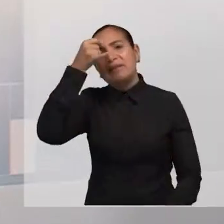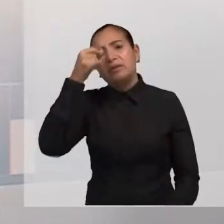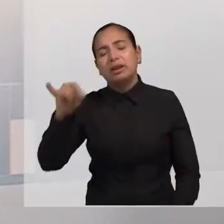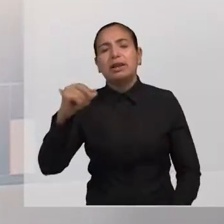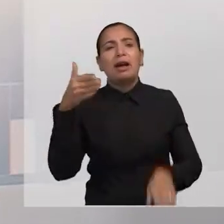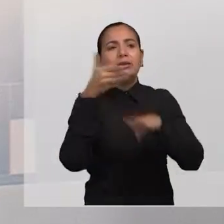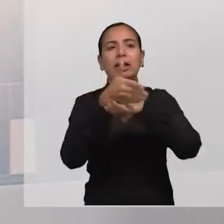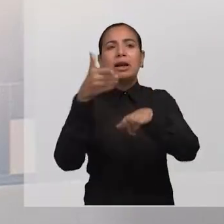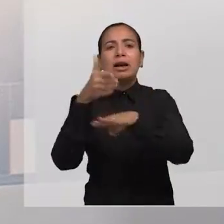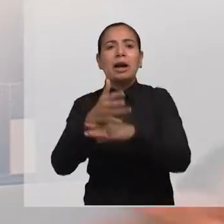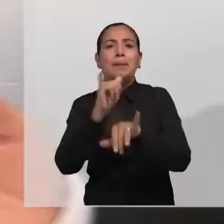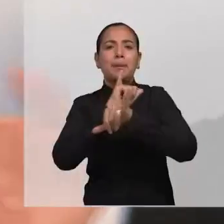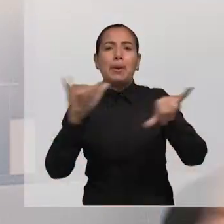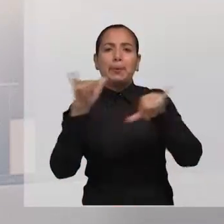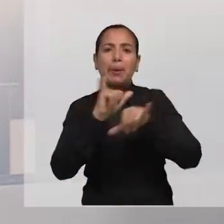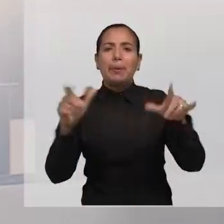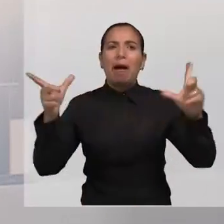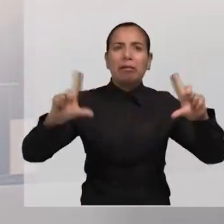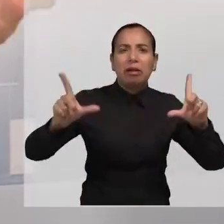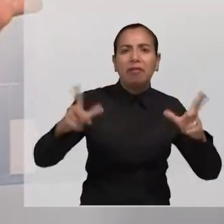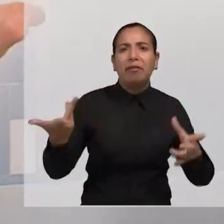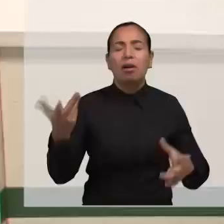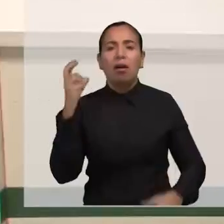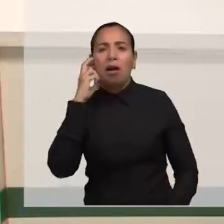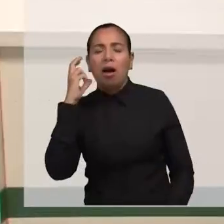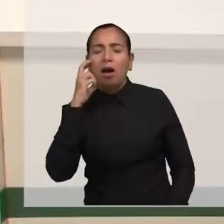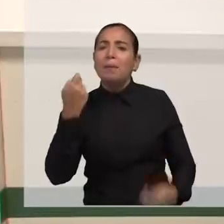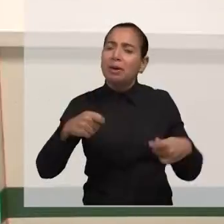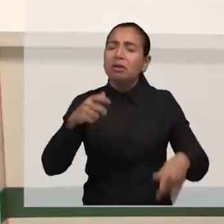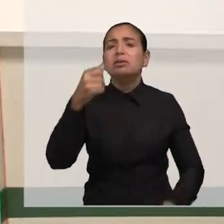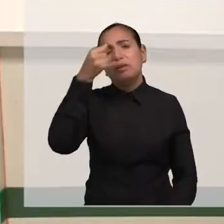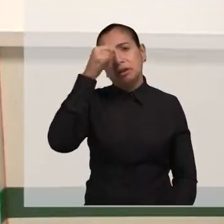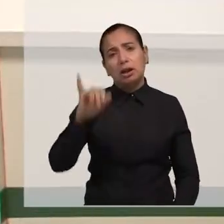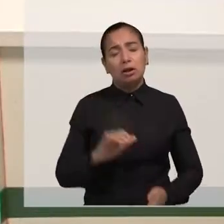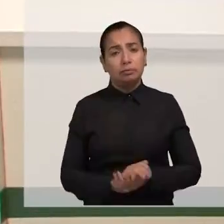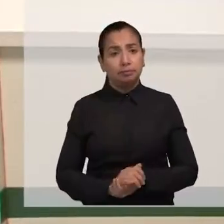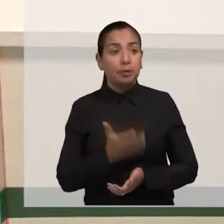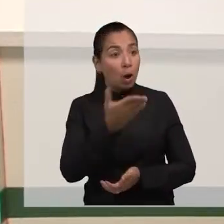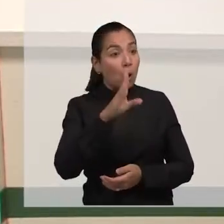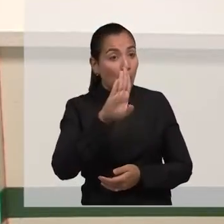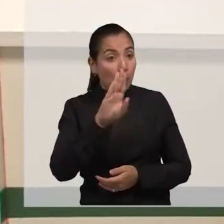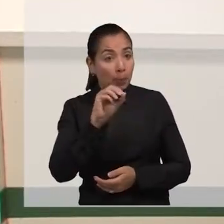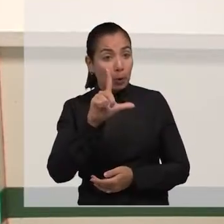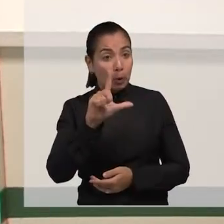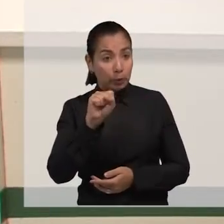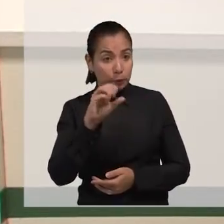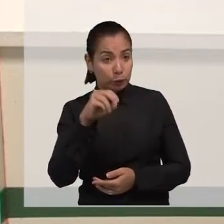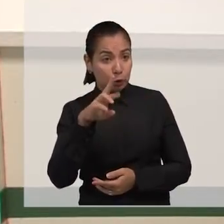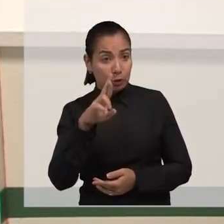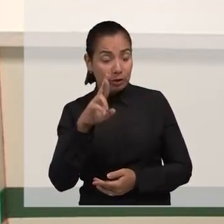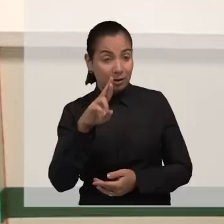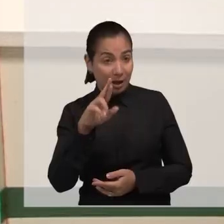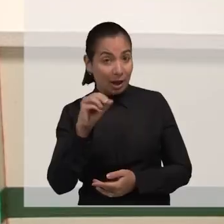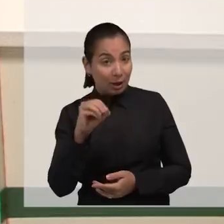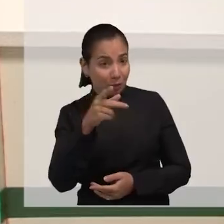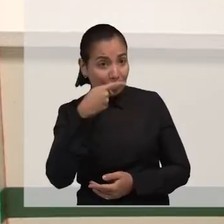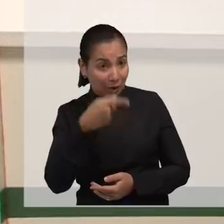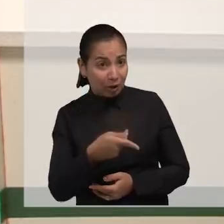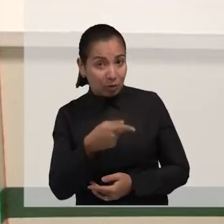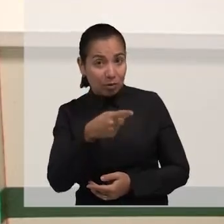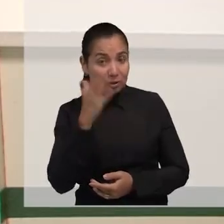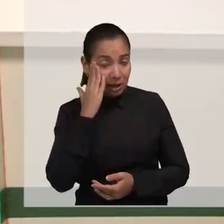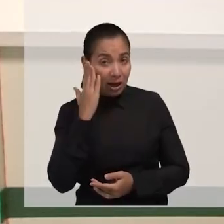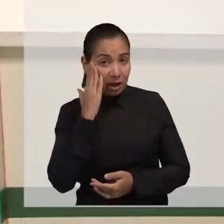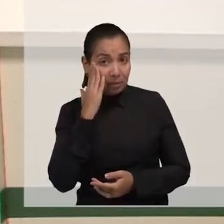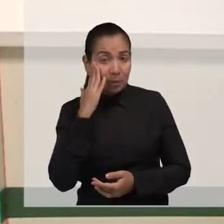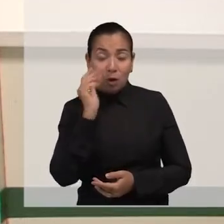Eu acho. Que, por exemplo... O Bolsonaro. A última vez que o Bolsonaro falou, quando foi? Carlos,